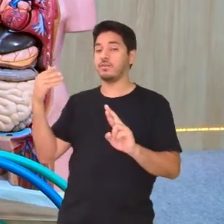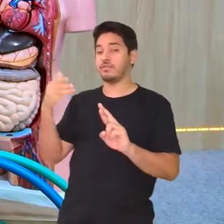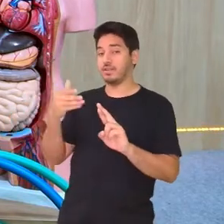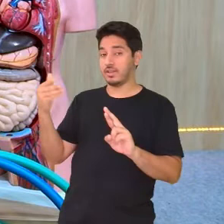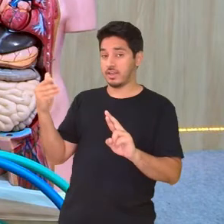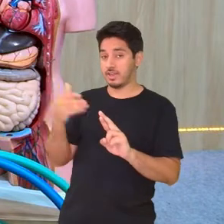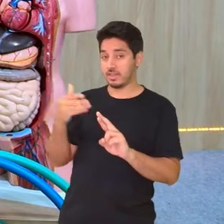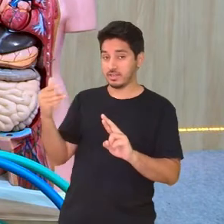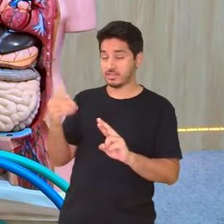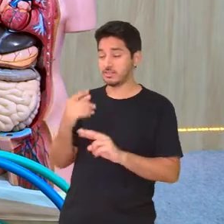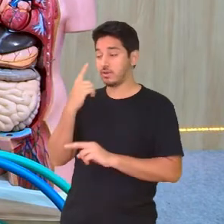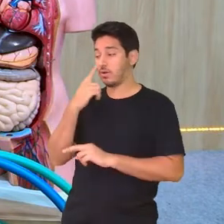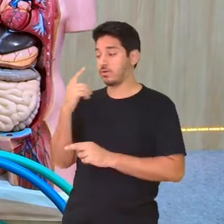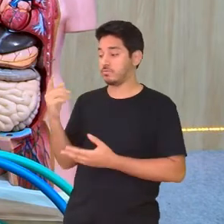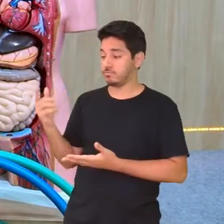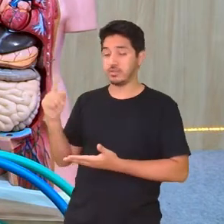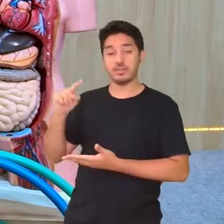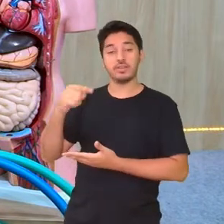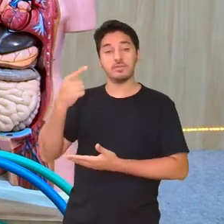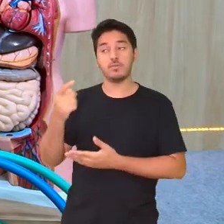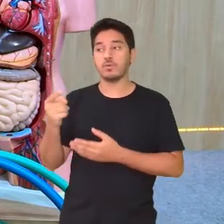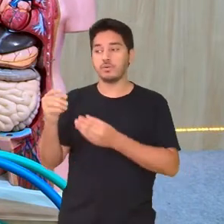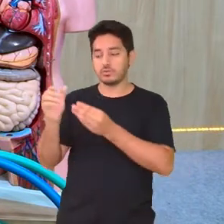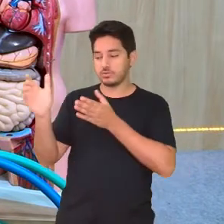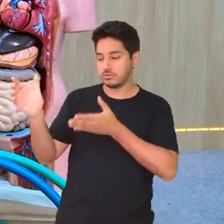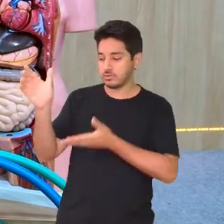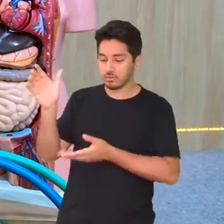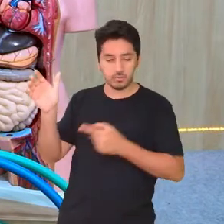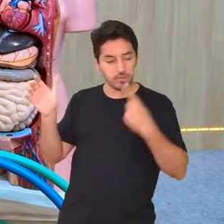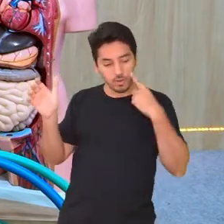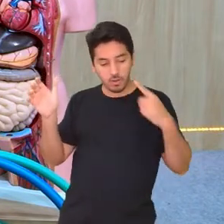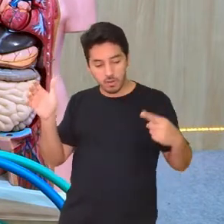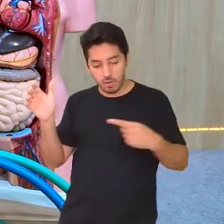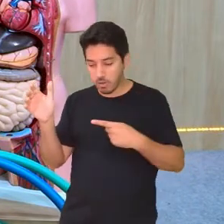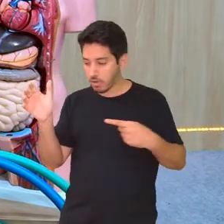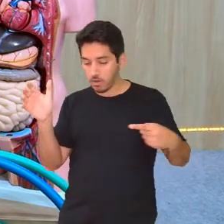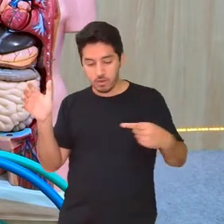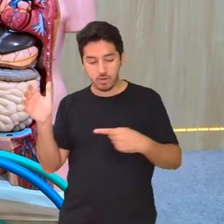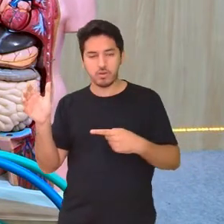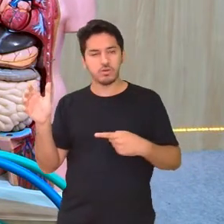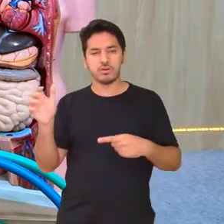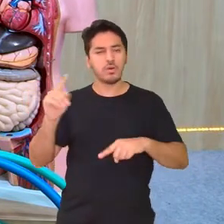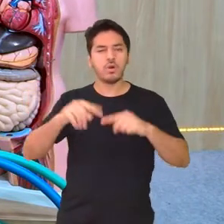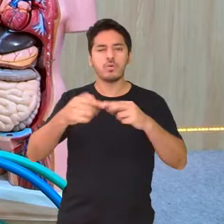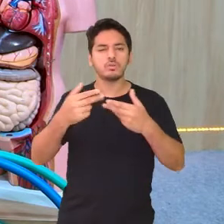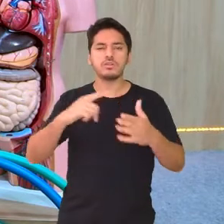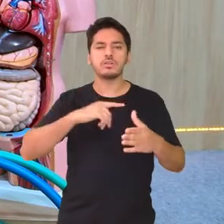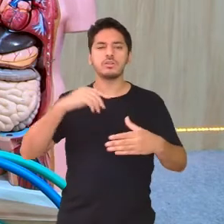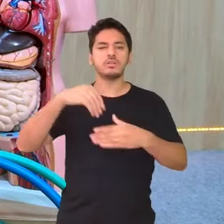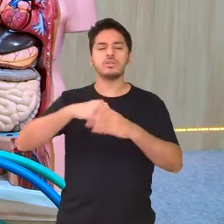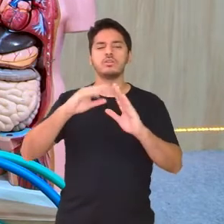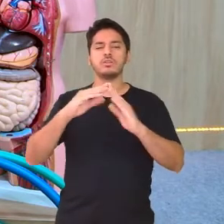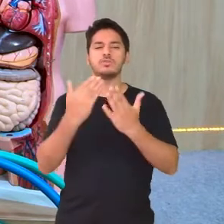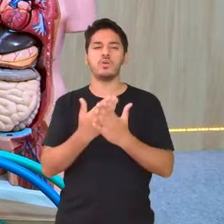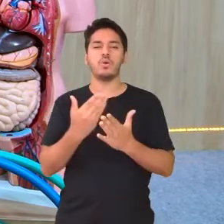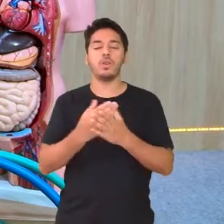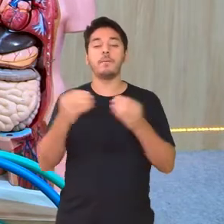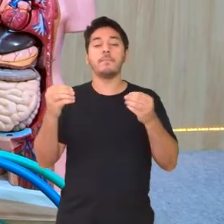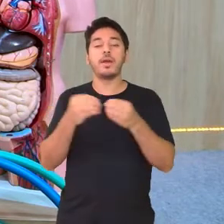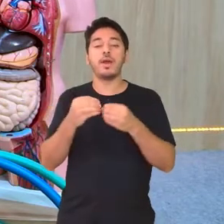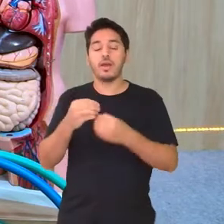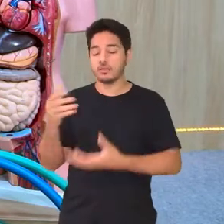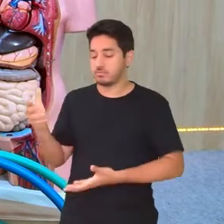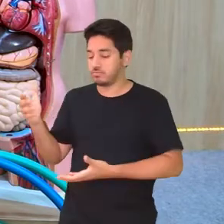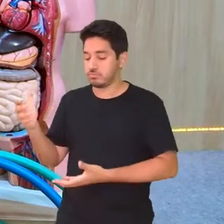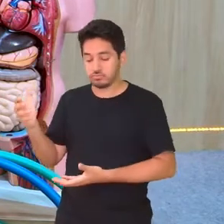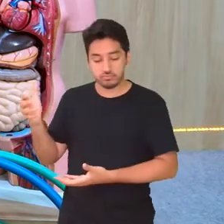e depois você explorar o material que temos na escola, levar perto desse estudante para